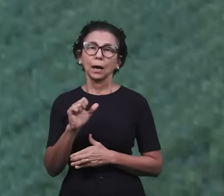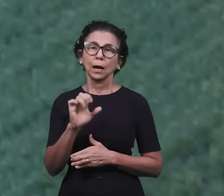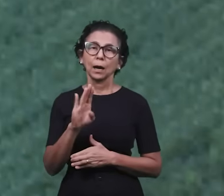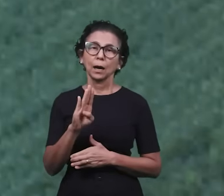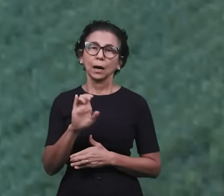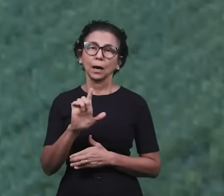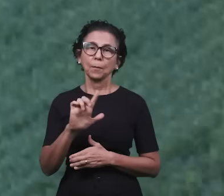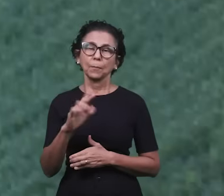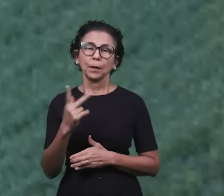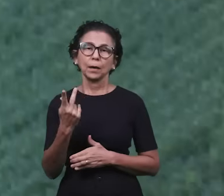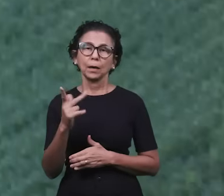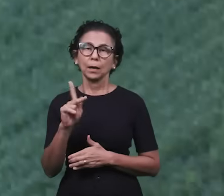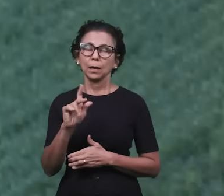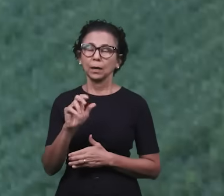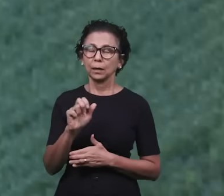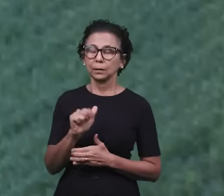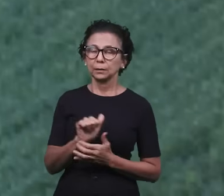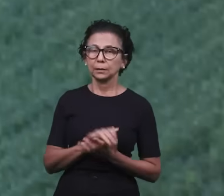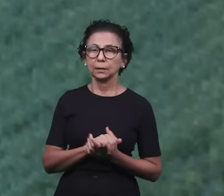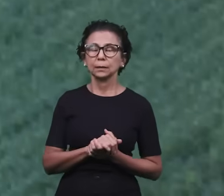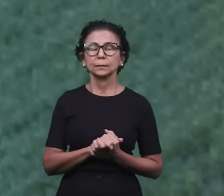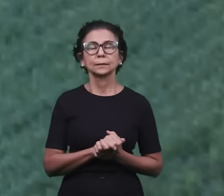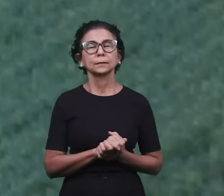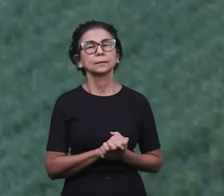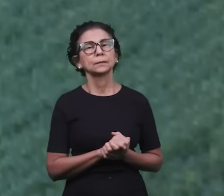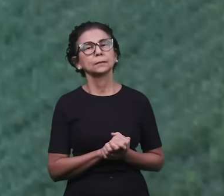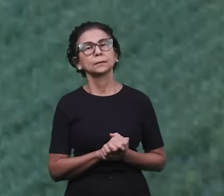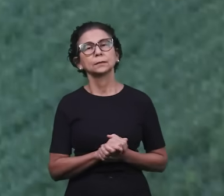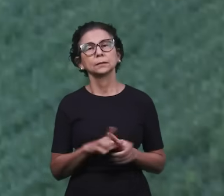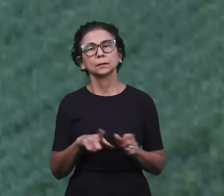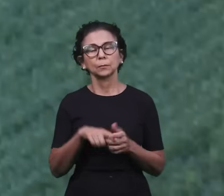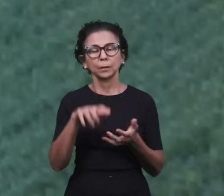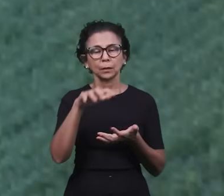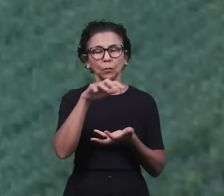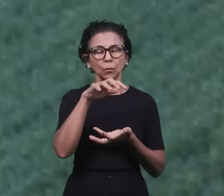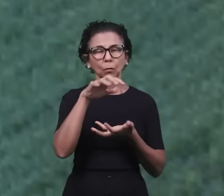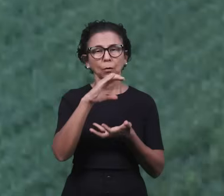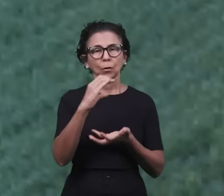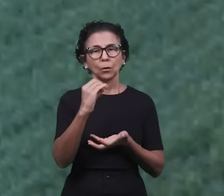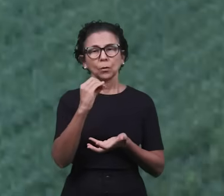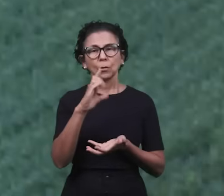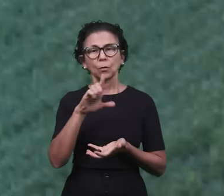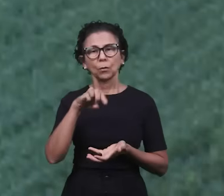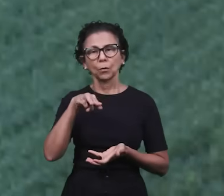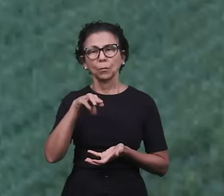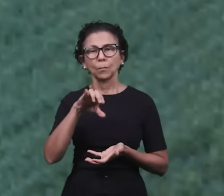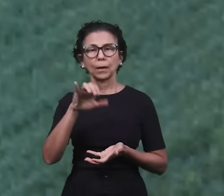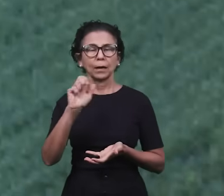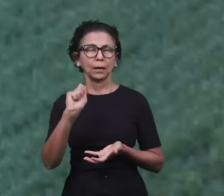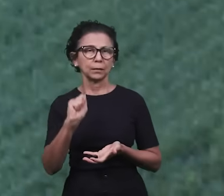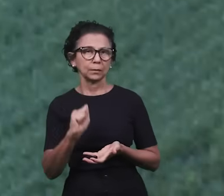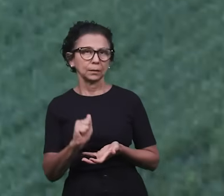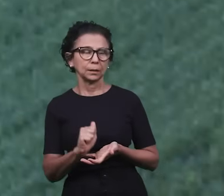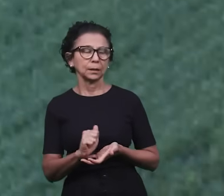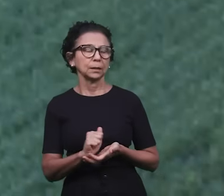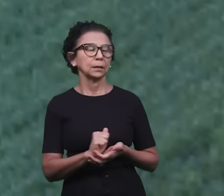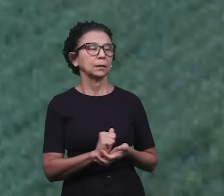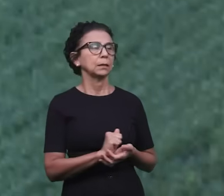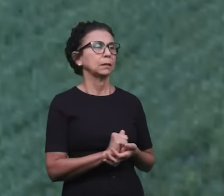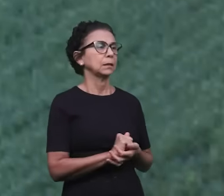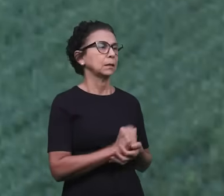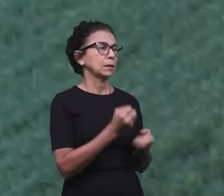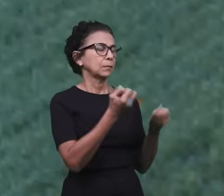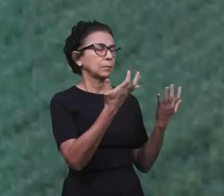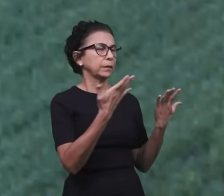toda a sujeira para fora. Toda a sujeira que tem dentro da colmeia, ela tira, é a função dela. Isso daí ela varia